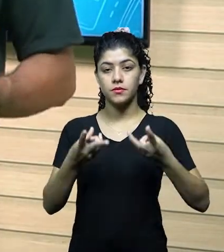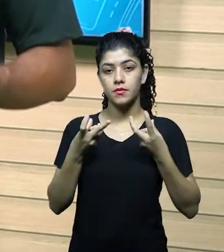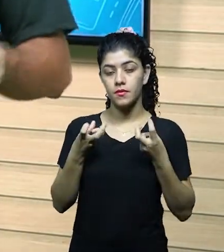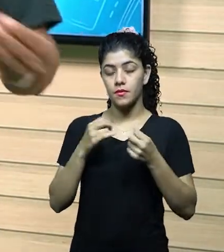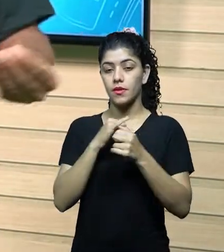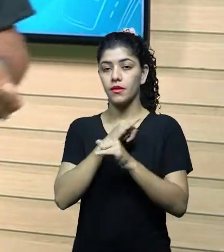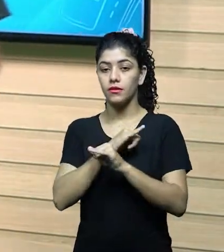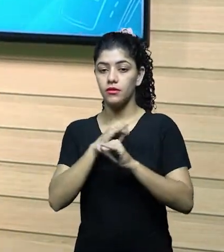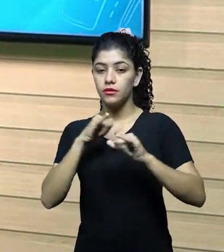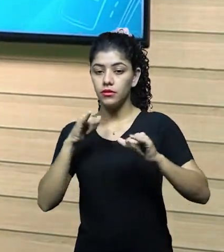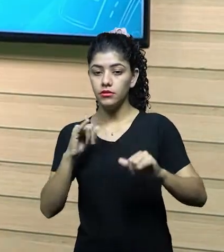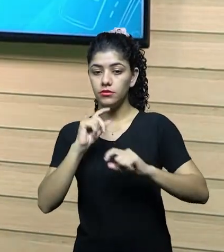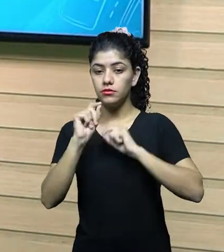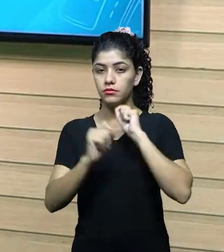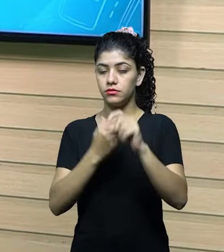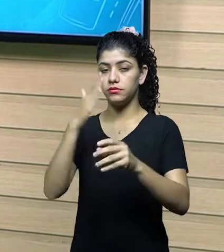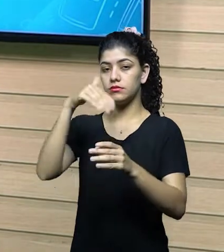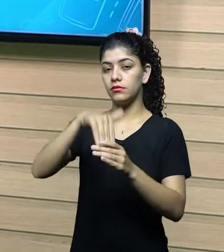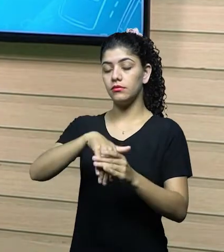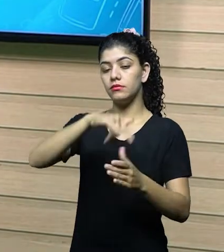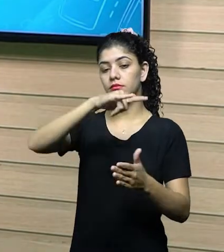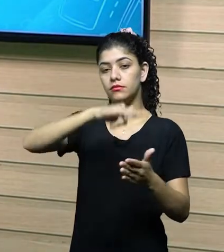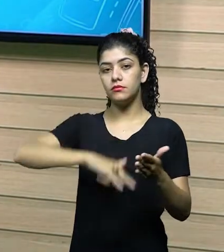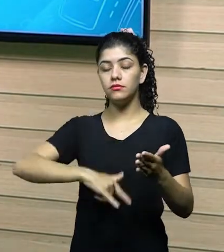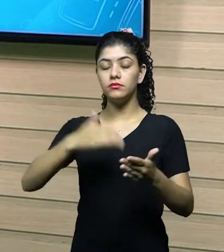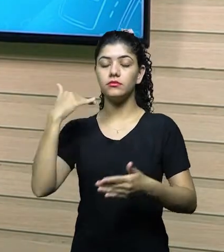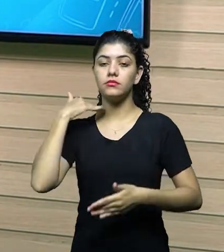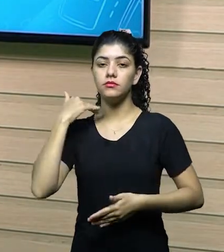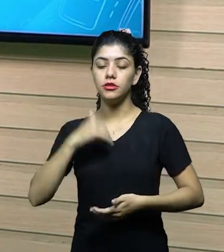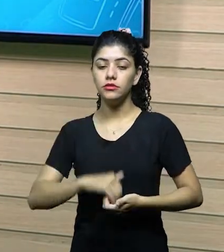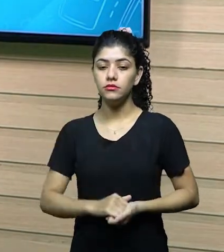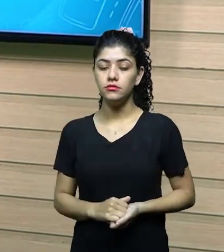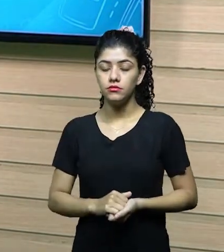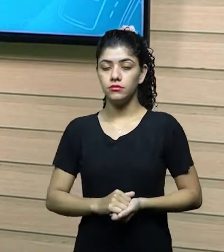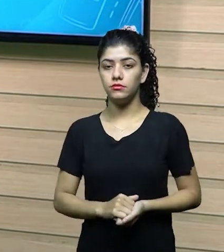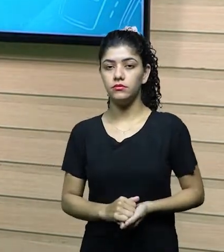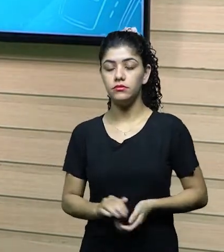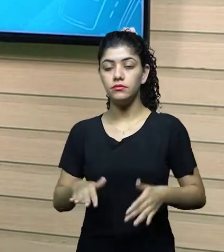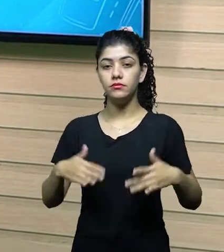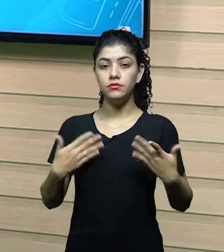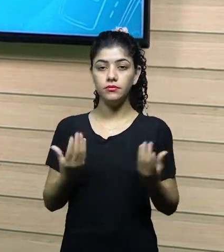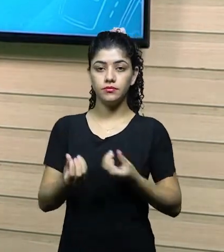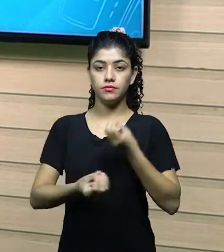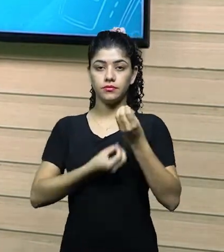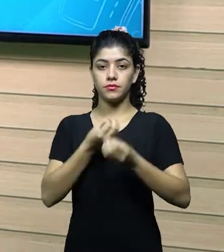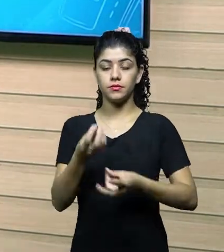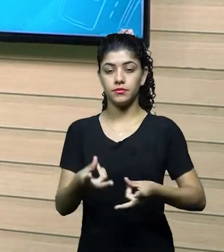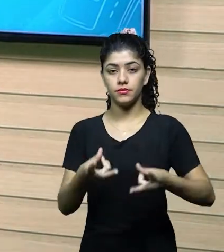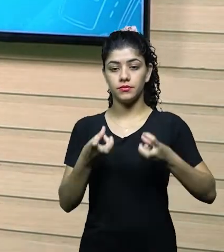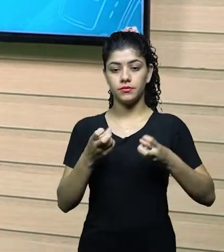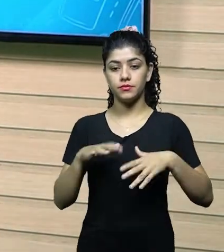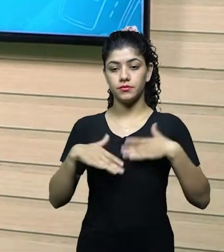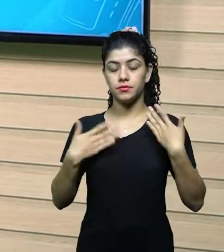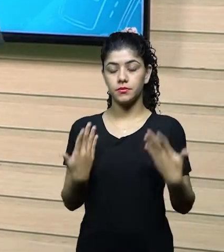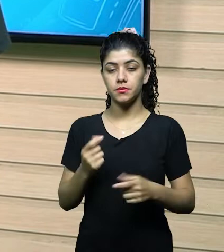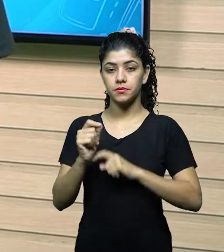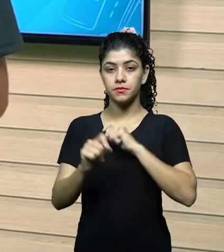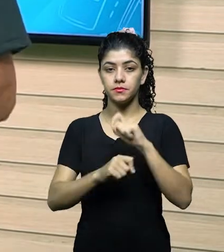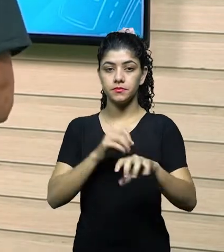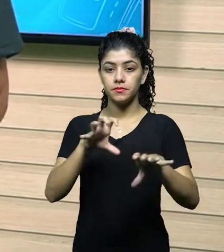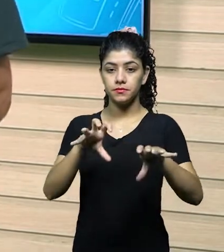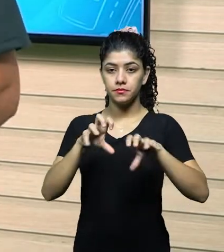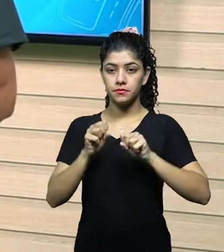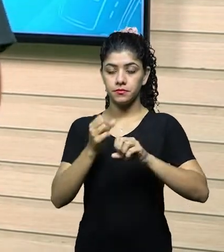identificar a informação contábil dentro do relatório bancário. Como identificar, de que forma extrair